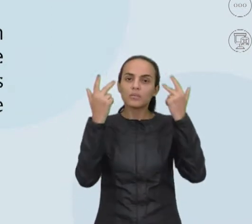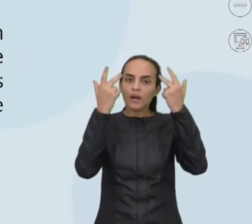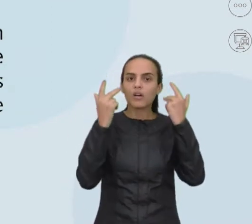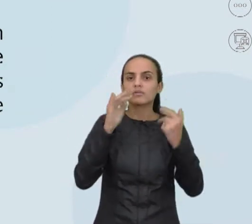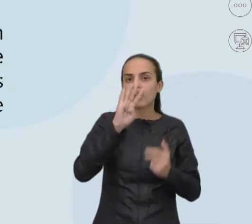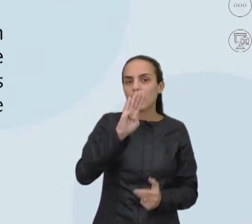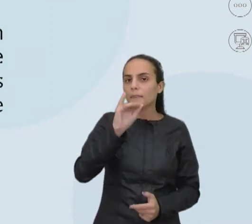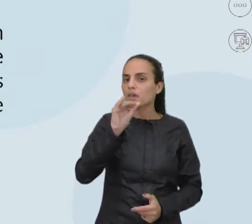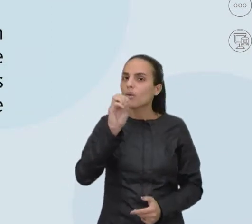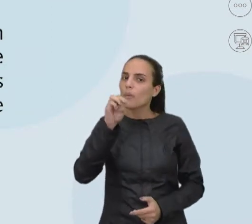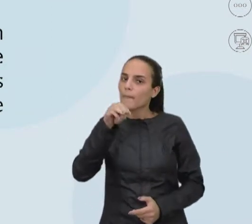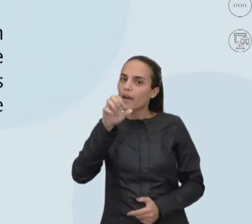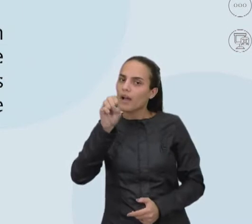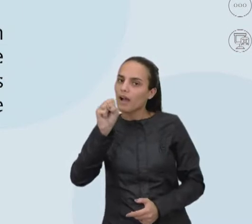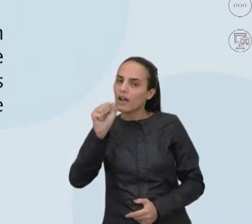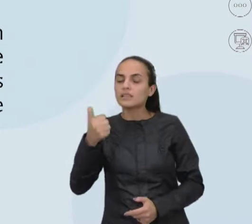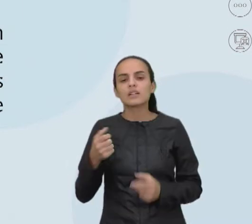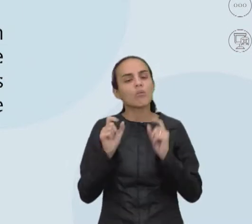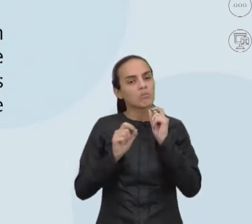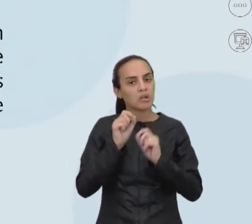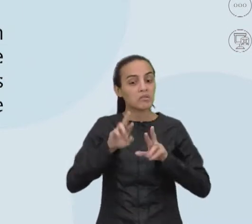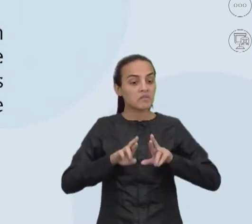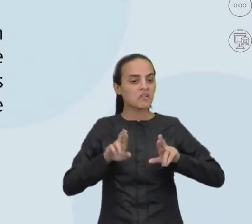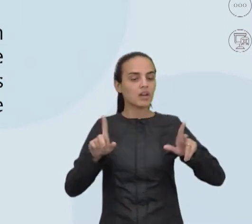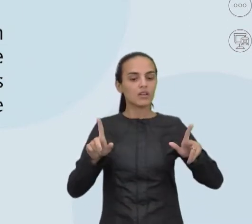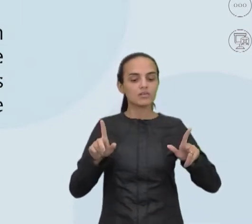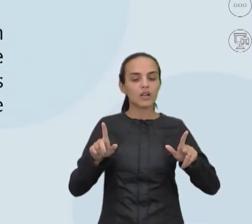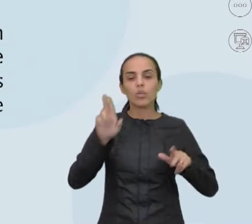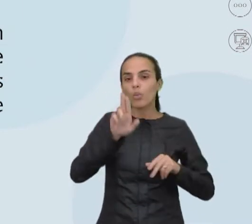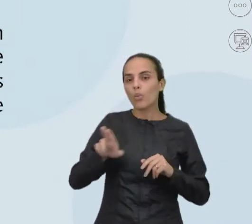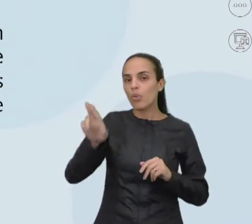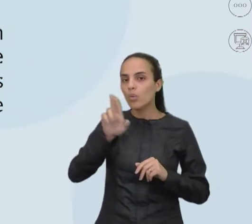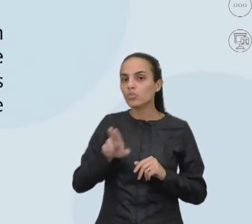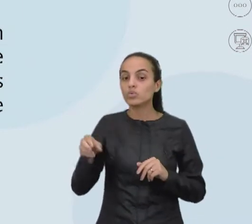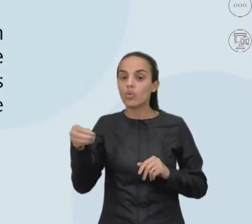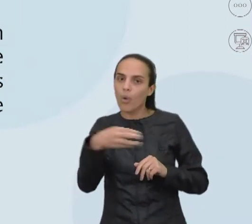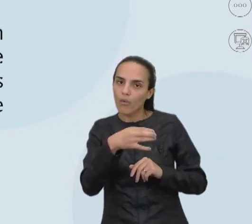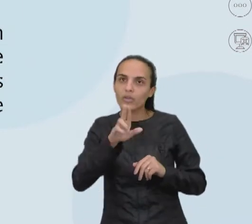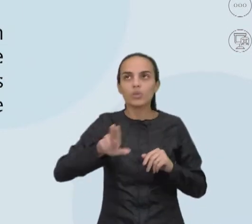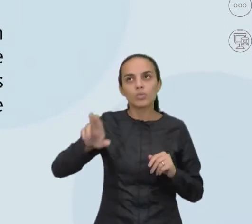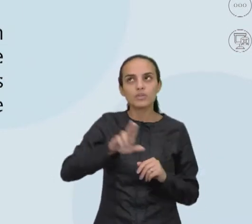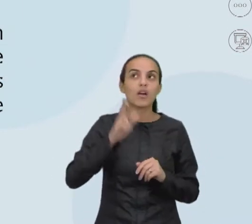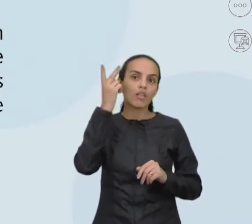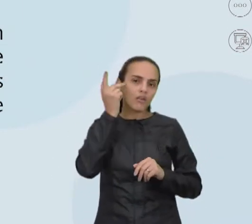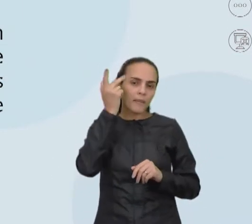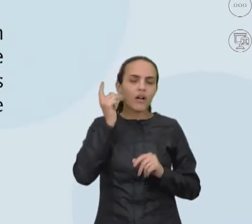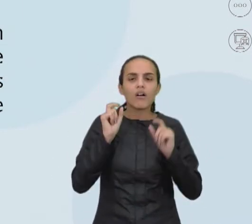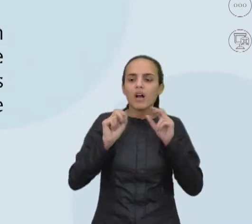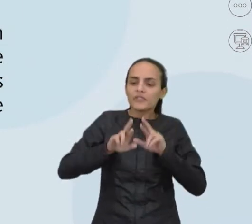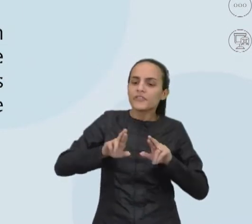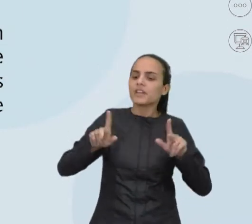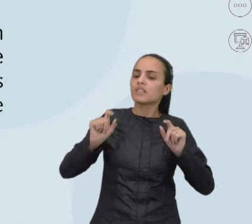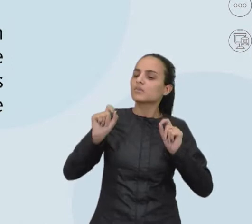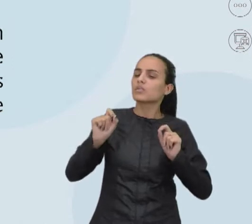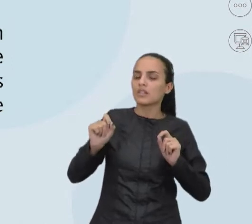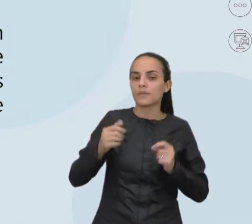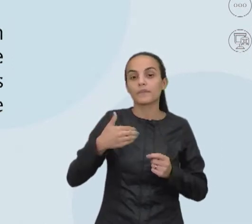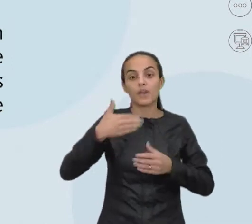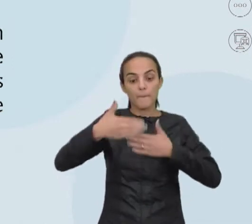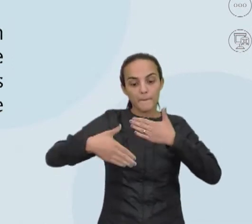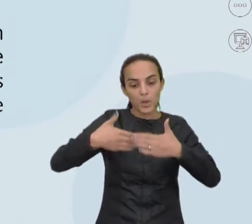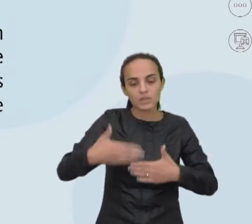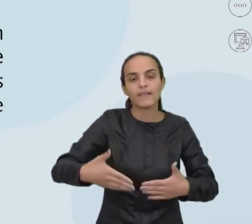que eu estava comentando agora, né? O que é a diferença de uso tradicional para o uso moderno da biomassa? Nada mais é do que também tem a ver com o processo que